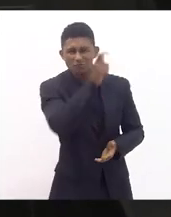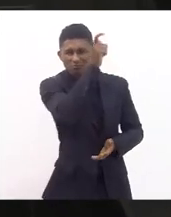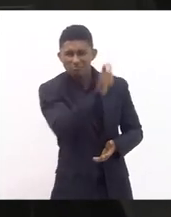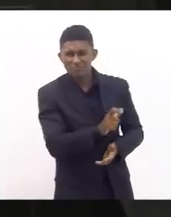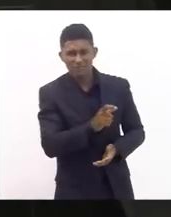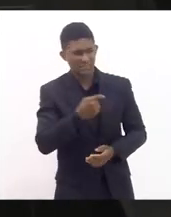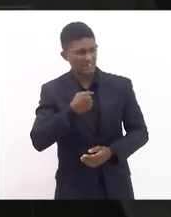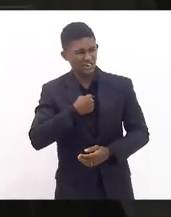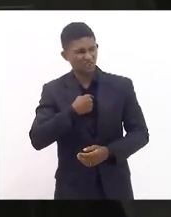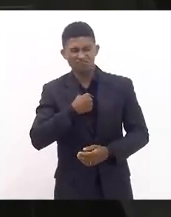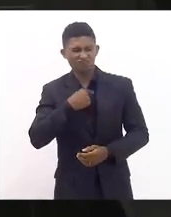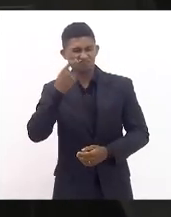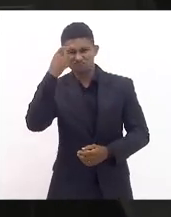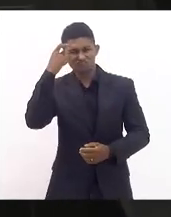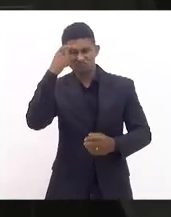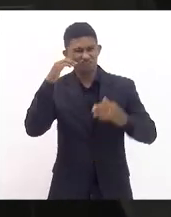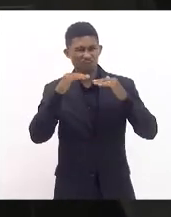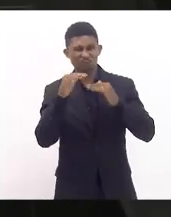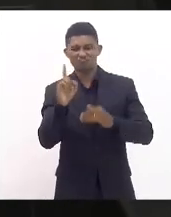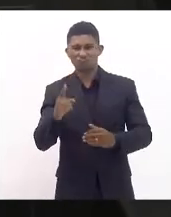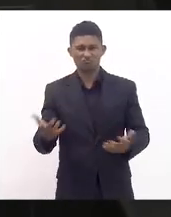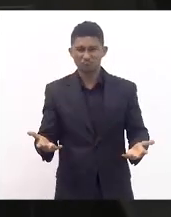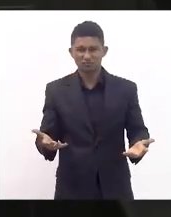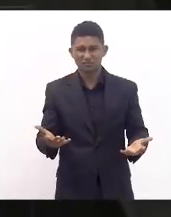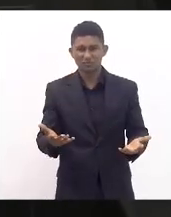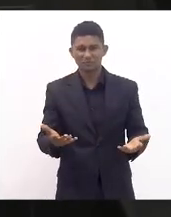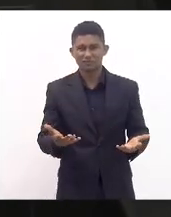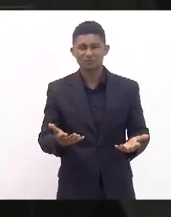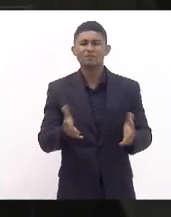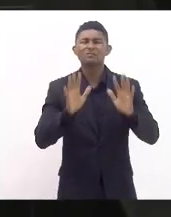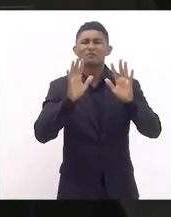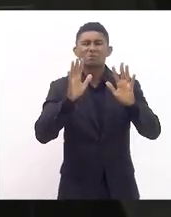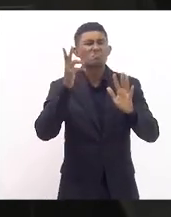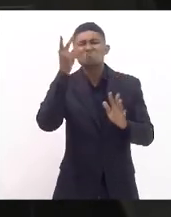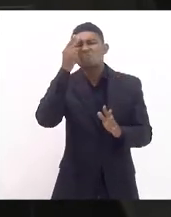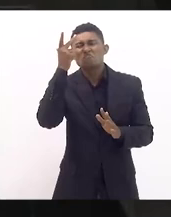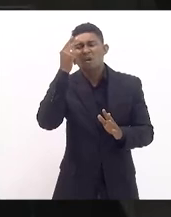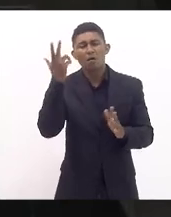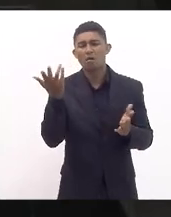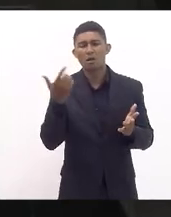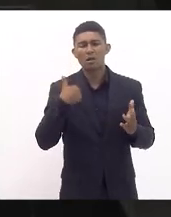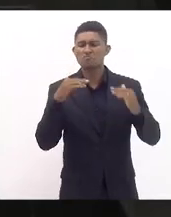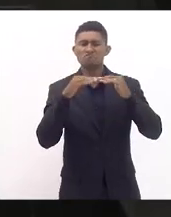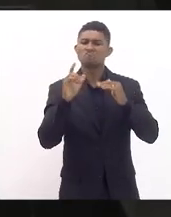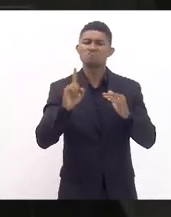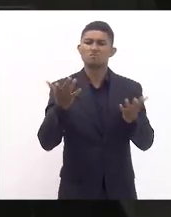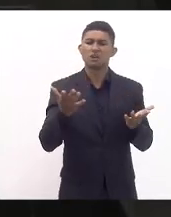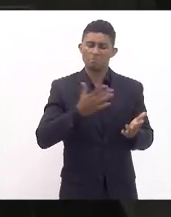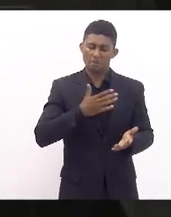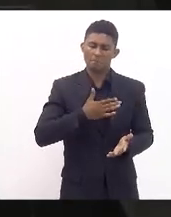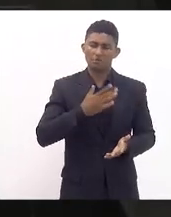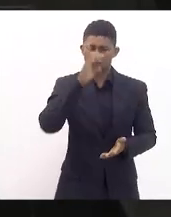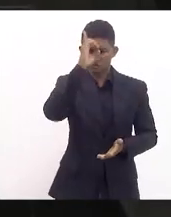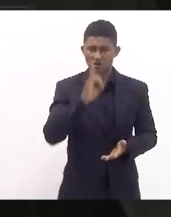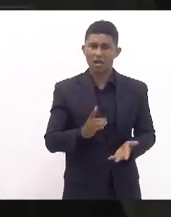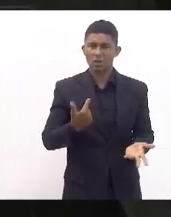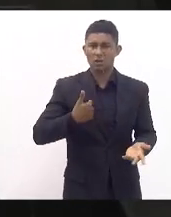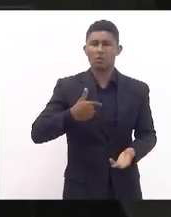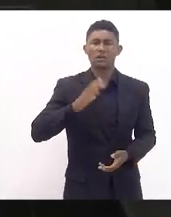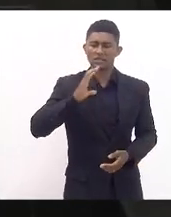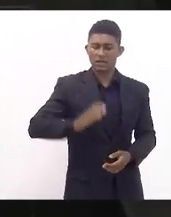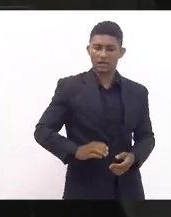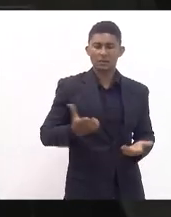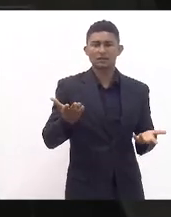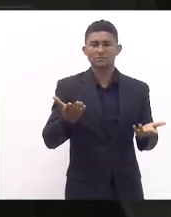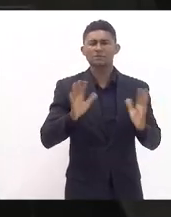pré-candidato que ele lá falou. Não nego. Mas é uma simples antipatia. E eu, como cidadã, tenho esse direito. Mas daí